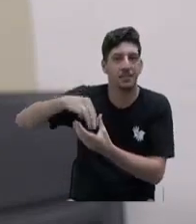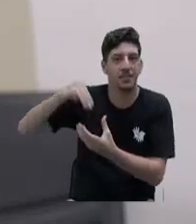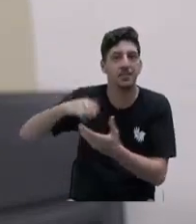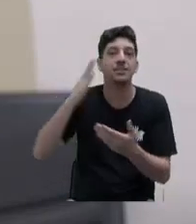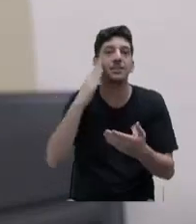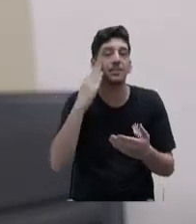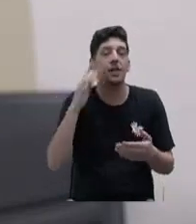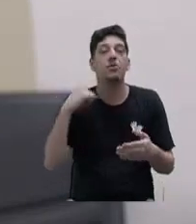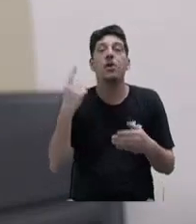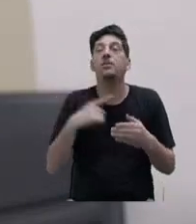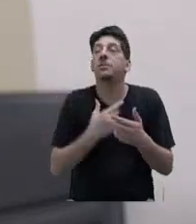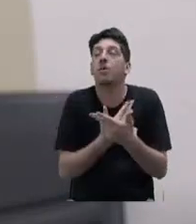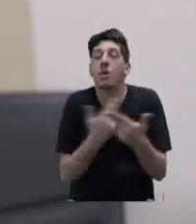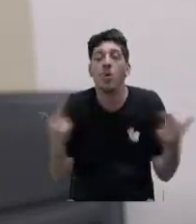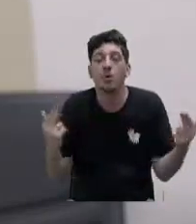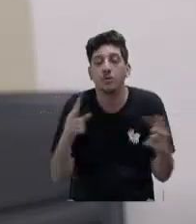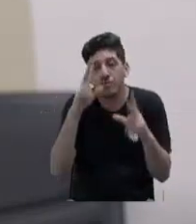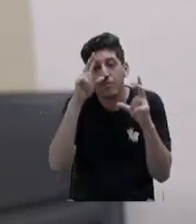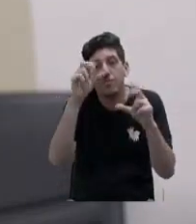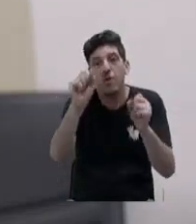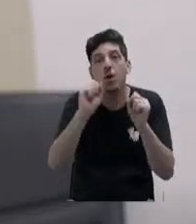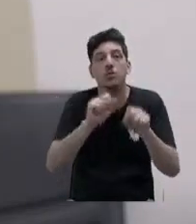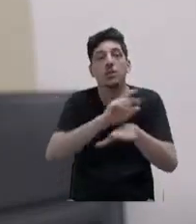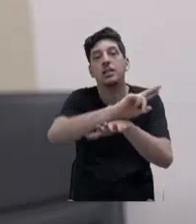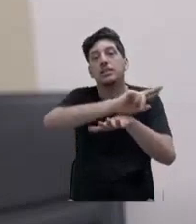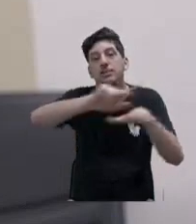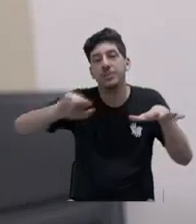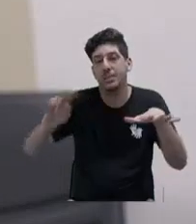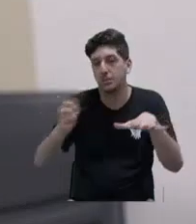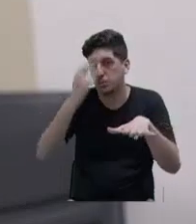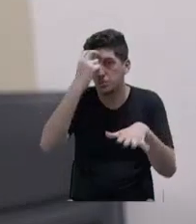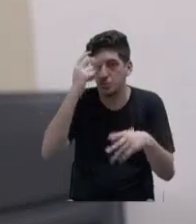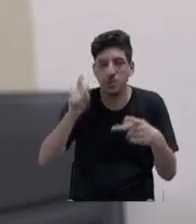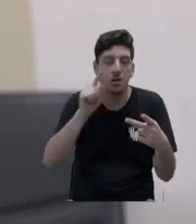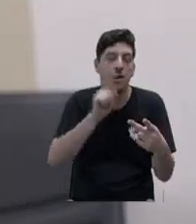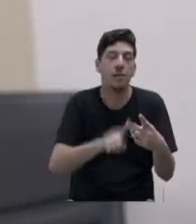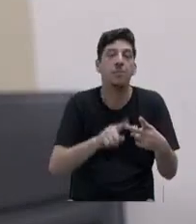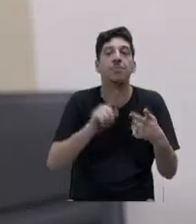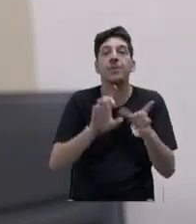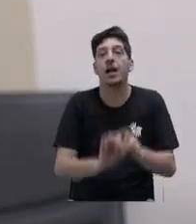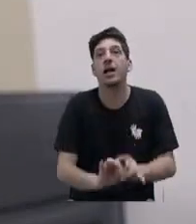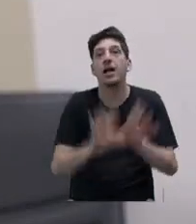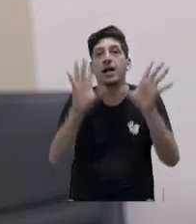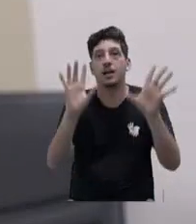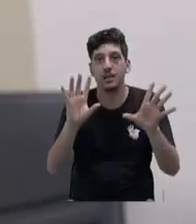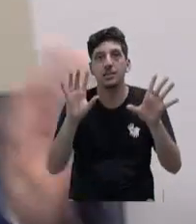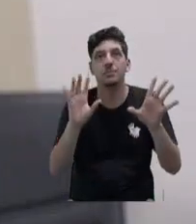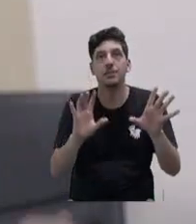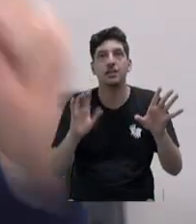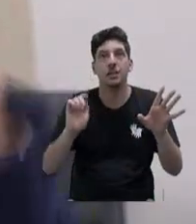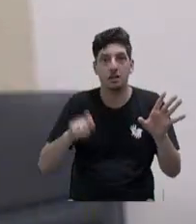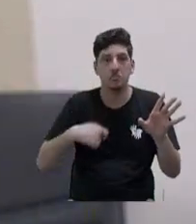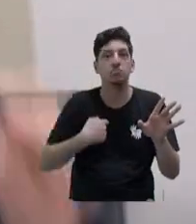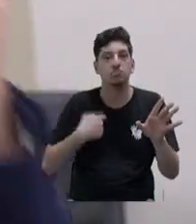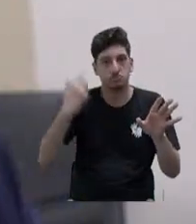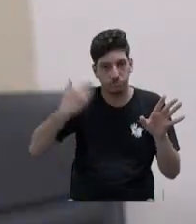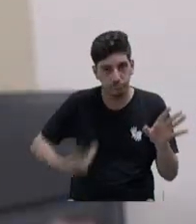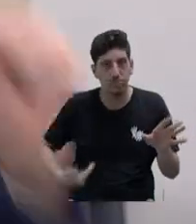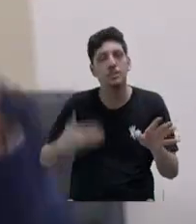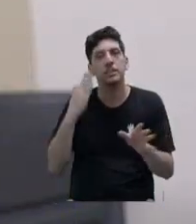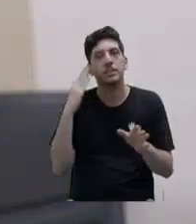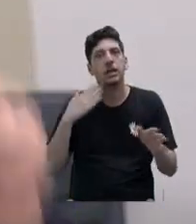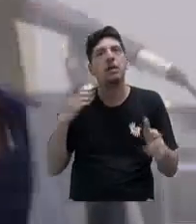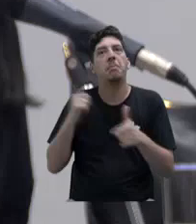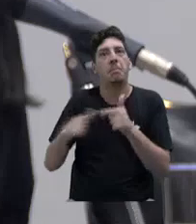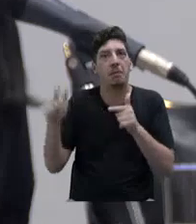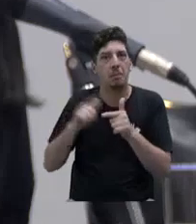profundamente arraigados na nossa cultura, que é a nossa diversidade cultural, a nossa liberdade de ser, mesmo com as mazelas que